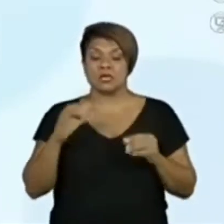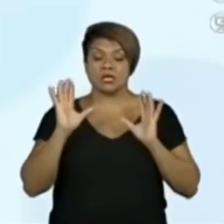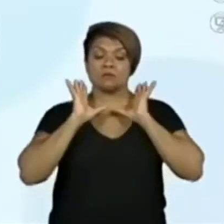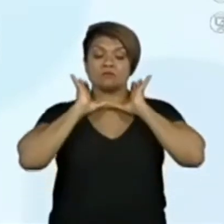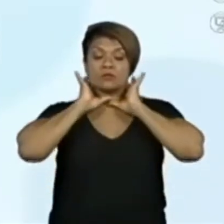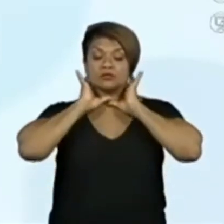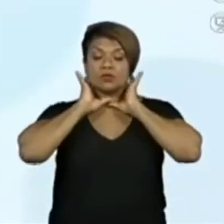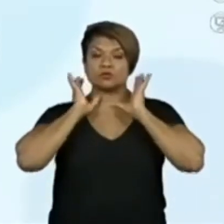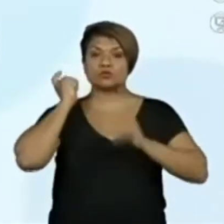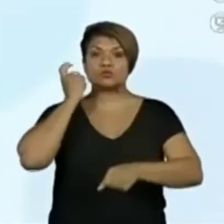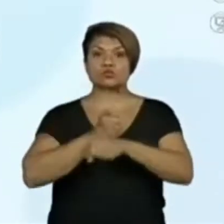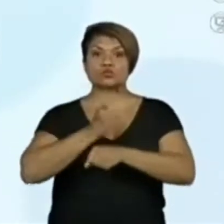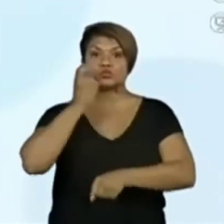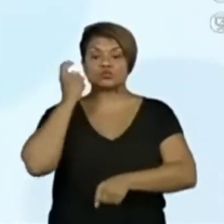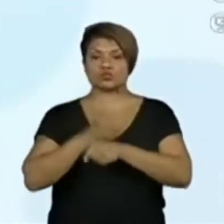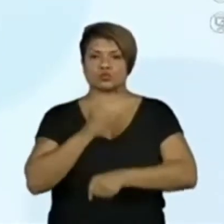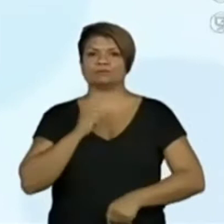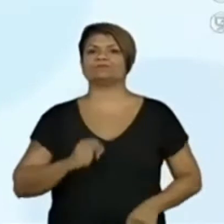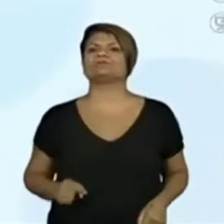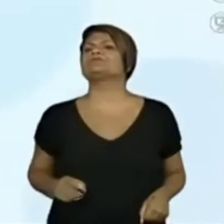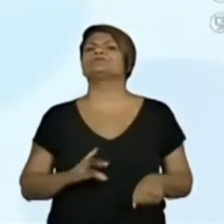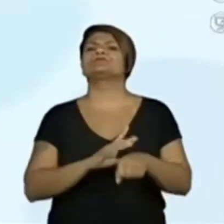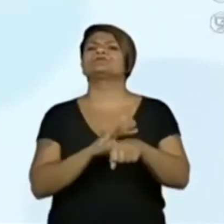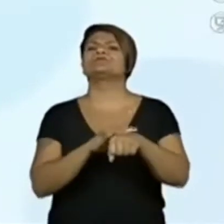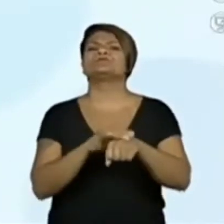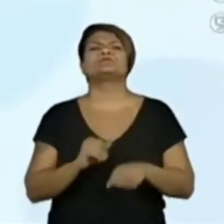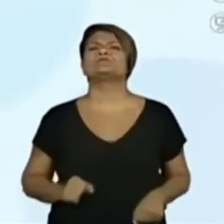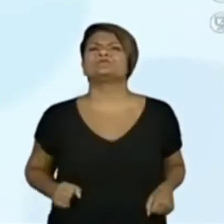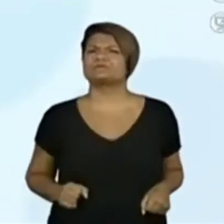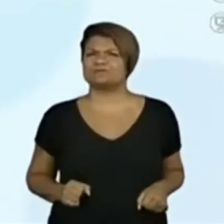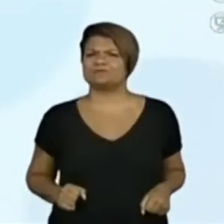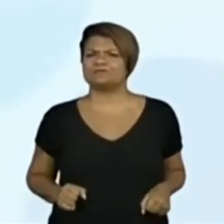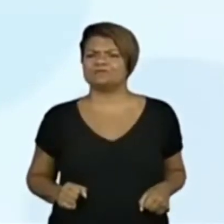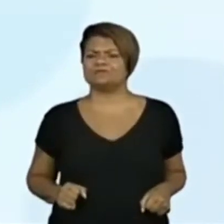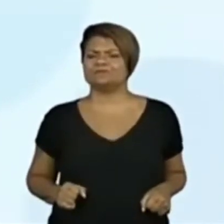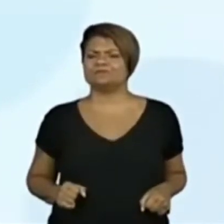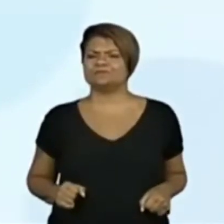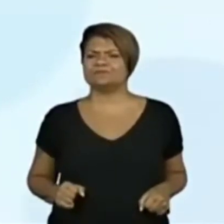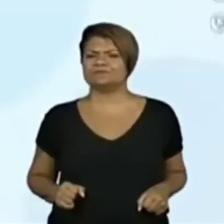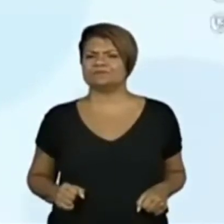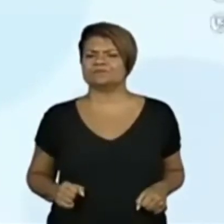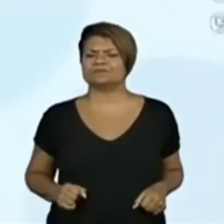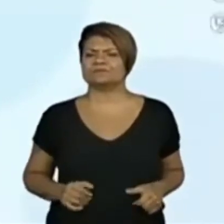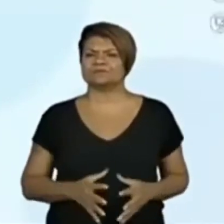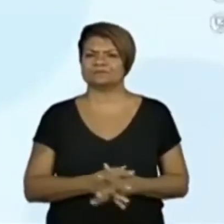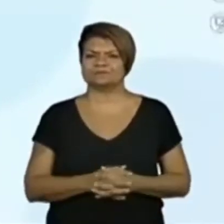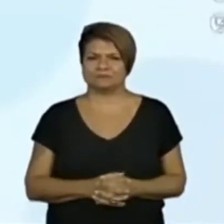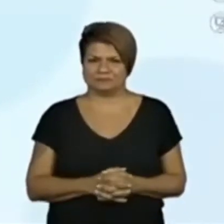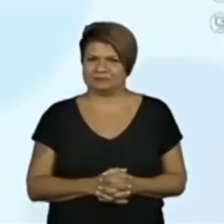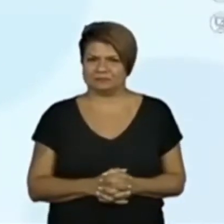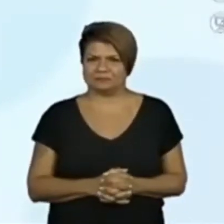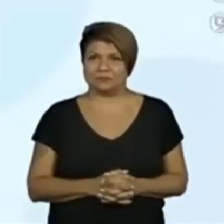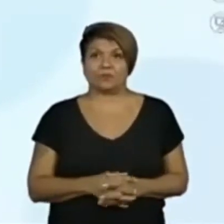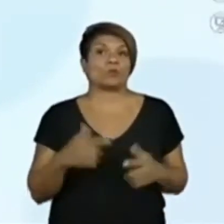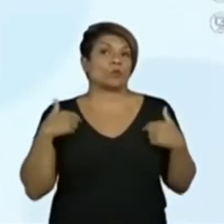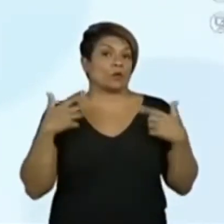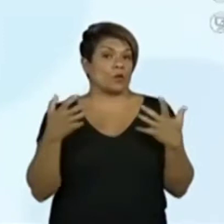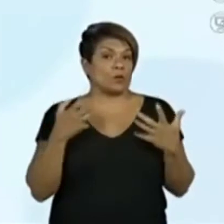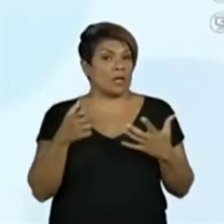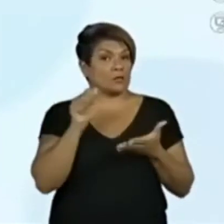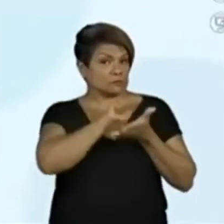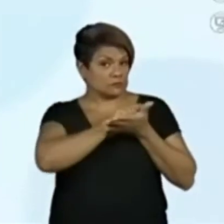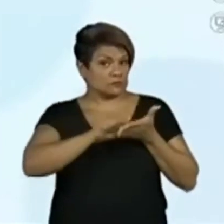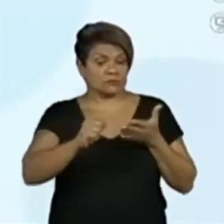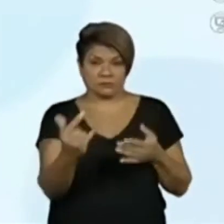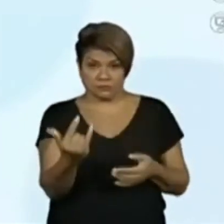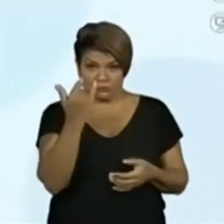pescoço. Vamos pensando em que doença é? Eu já vou olhar o chat, só um minutinho. Eu quero destacar aqui, antes de